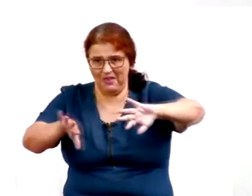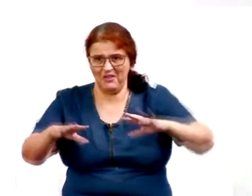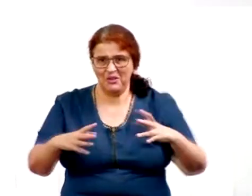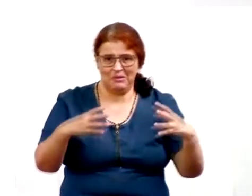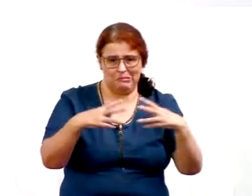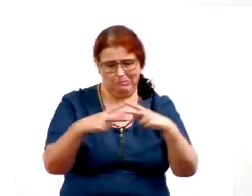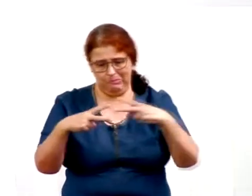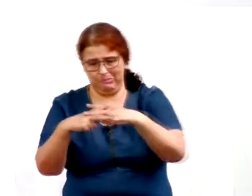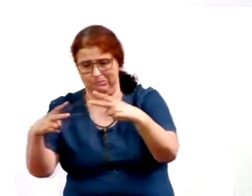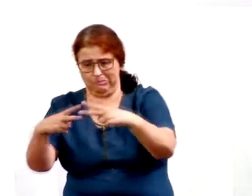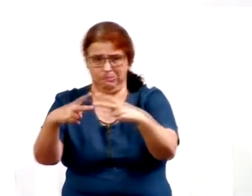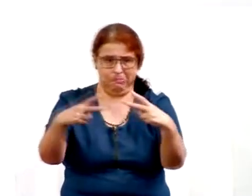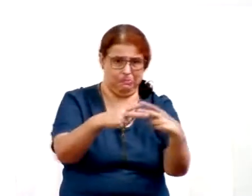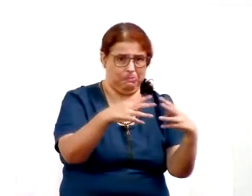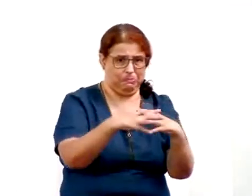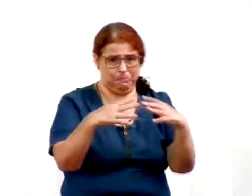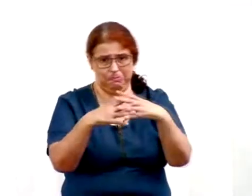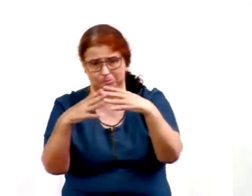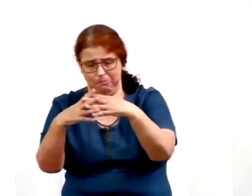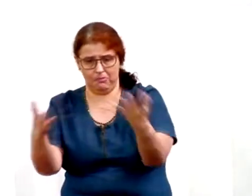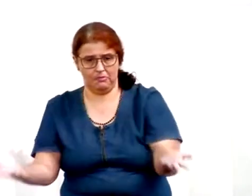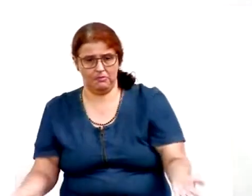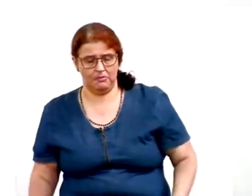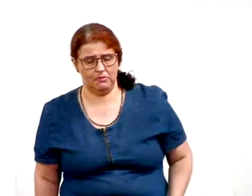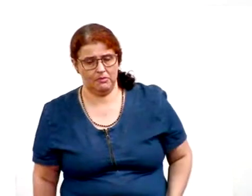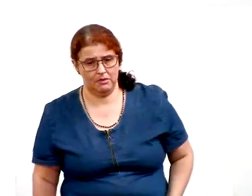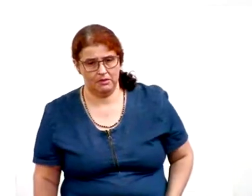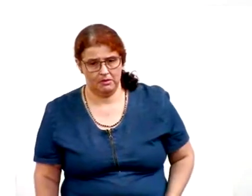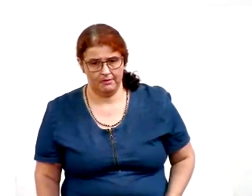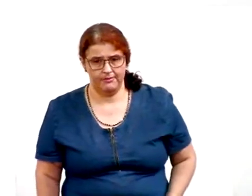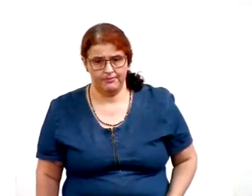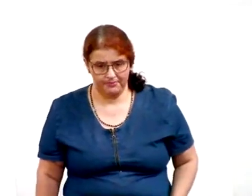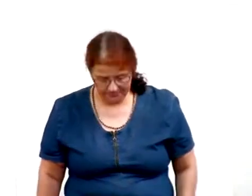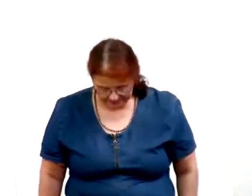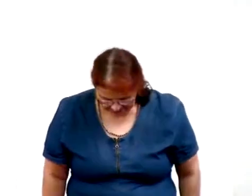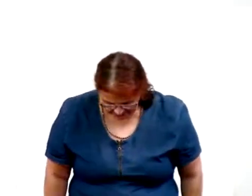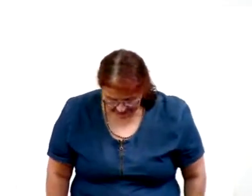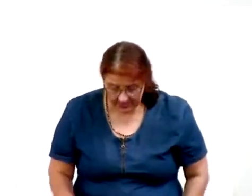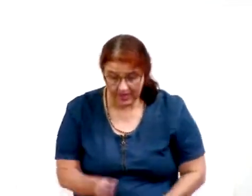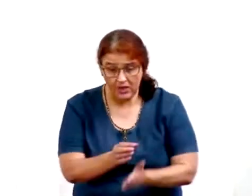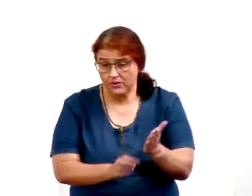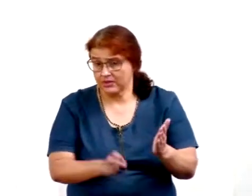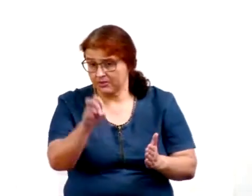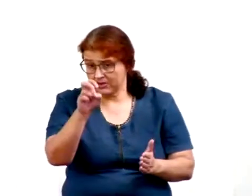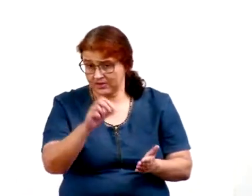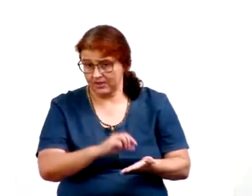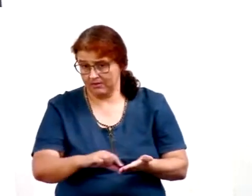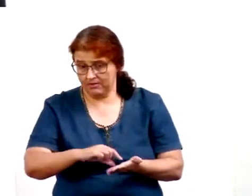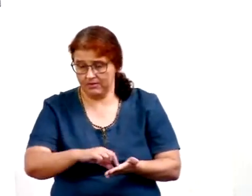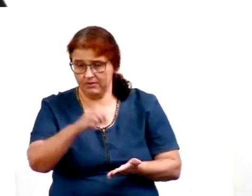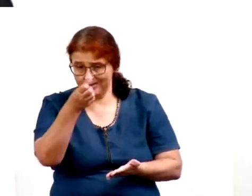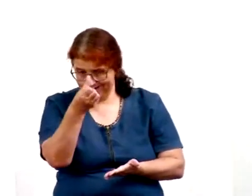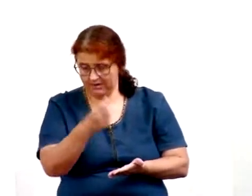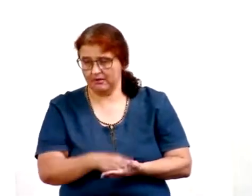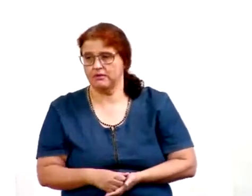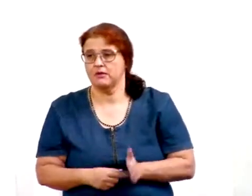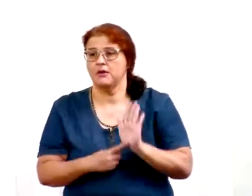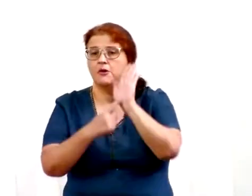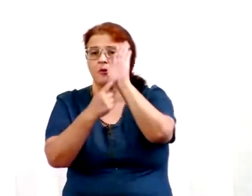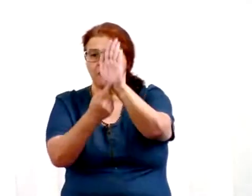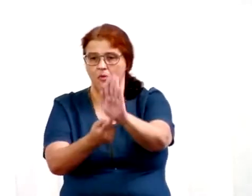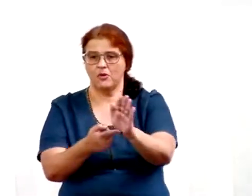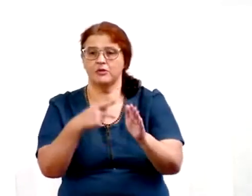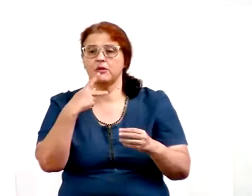do problema das divisões internas dentro da igreja. Os capítulos 5 e 6 nos trazem